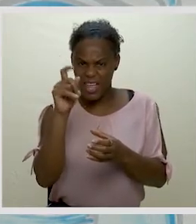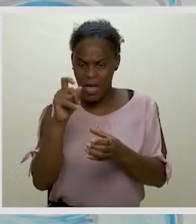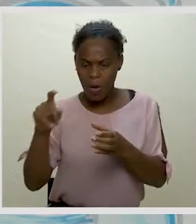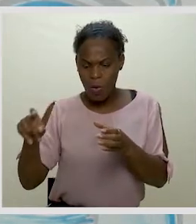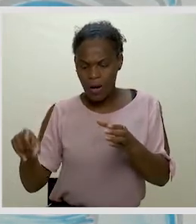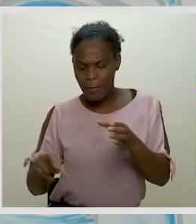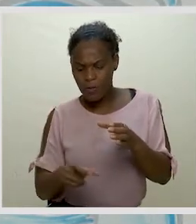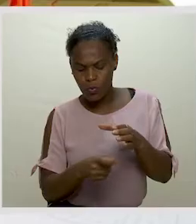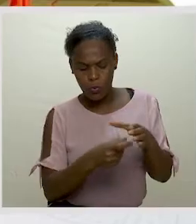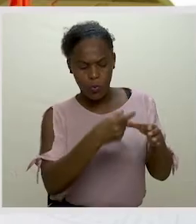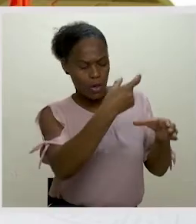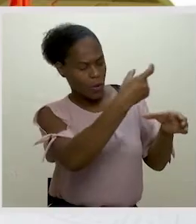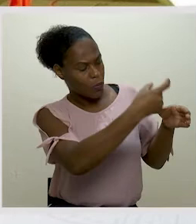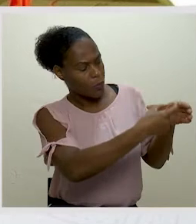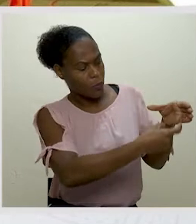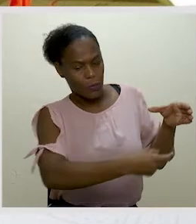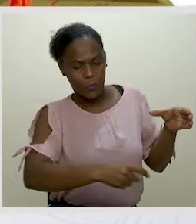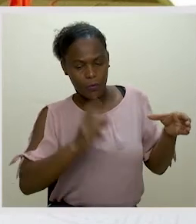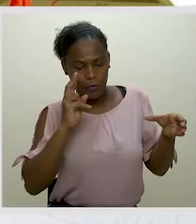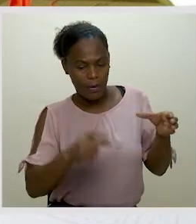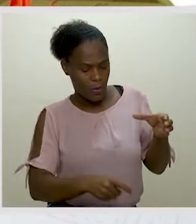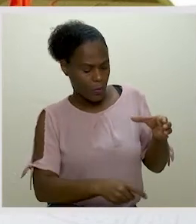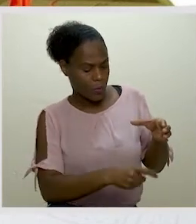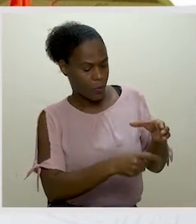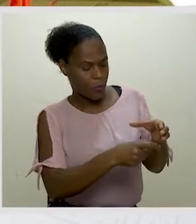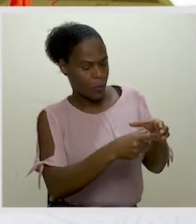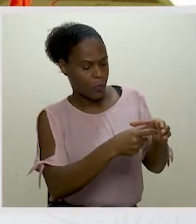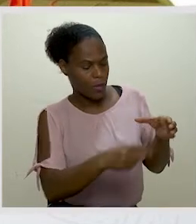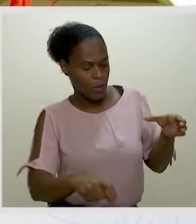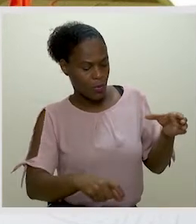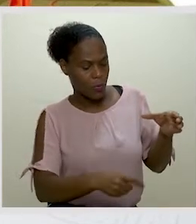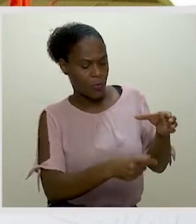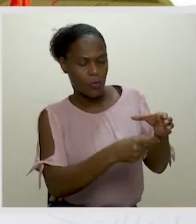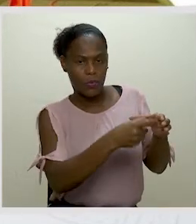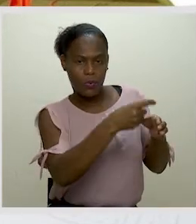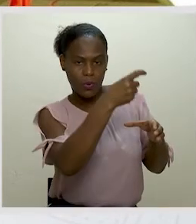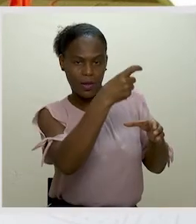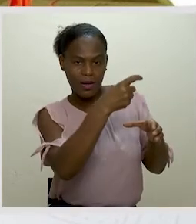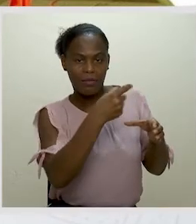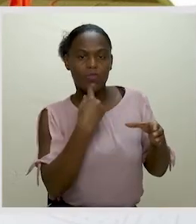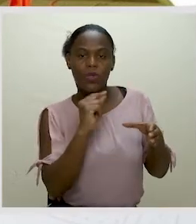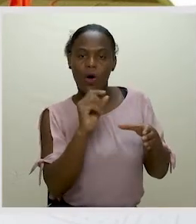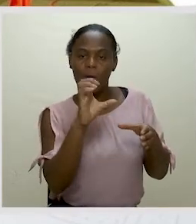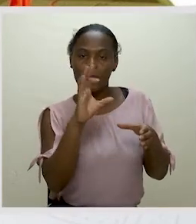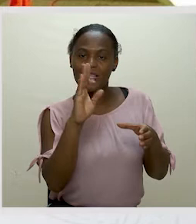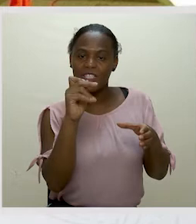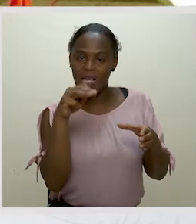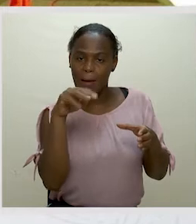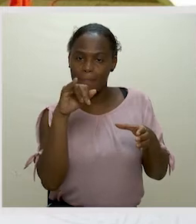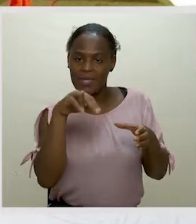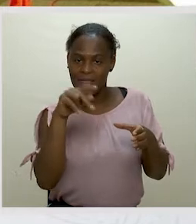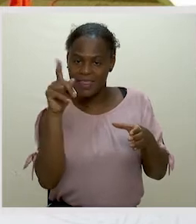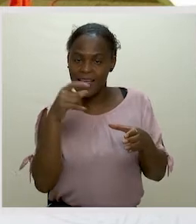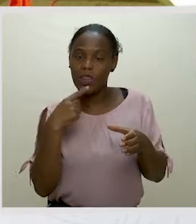que a lava faz, como podem ver, para subir da câmara magmática até chegar à superfície. É esse caminho que se chama